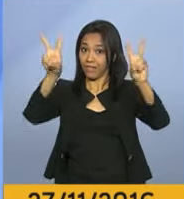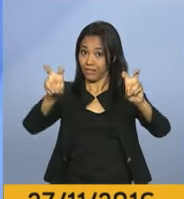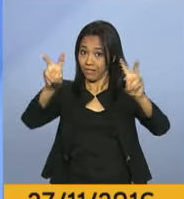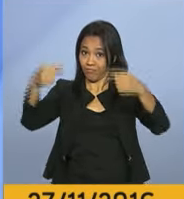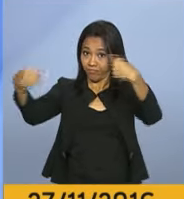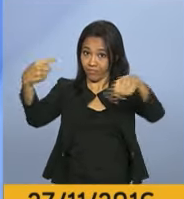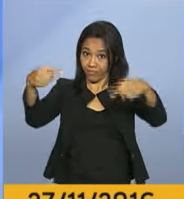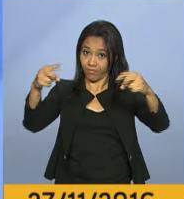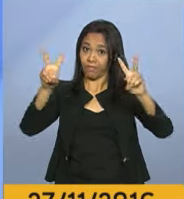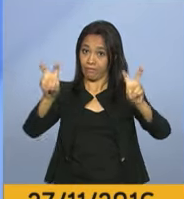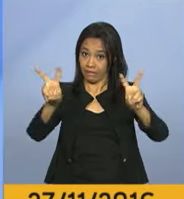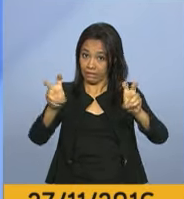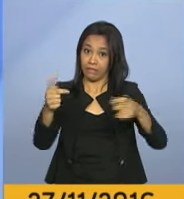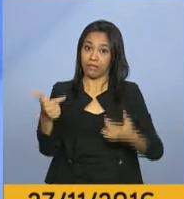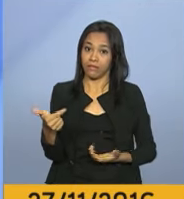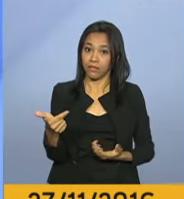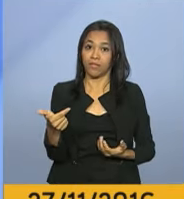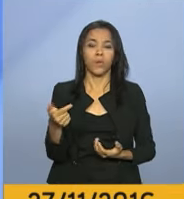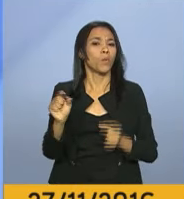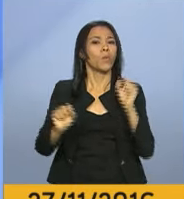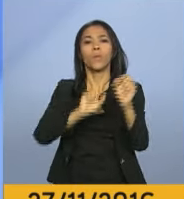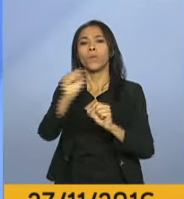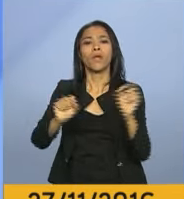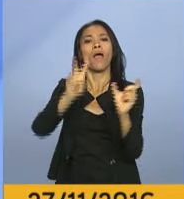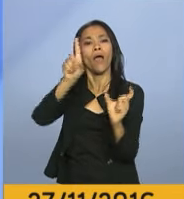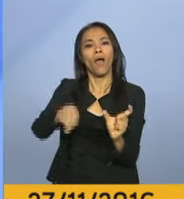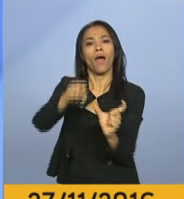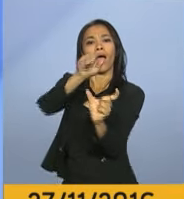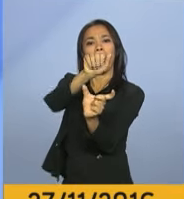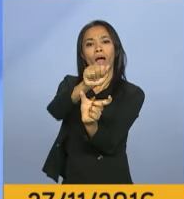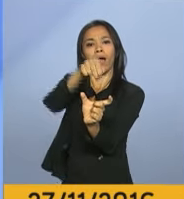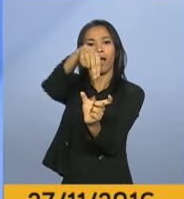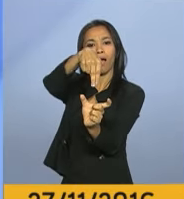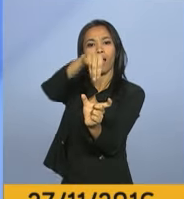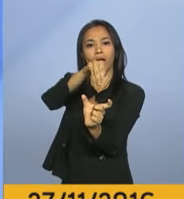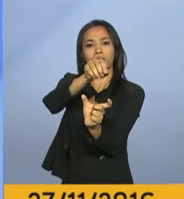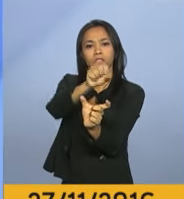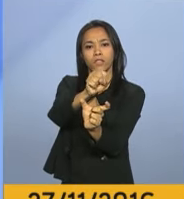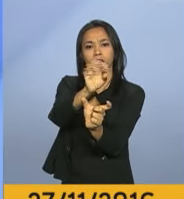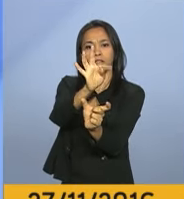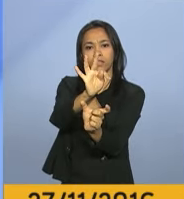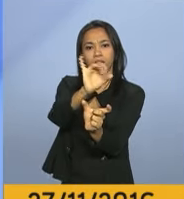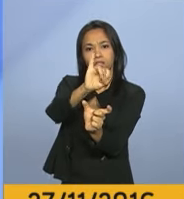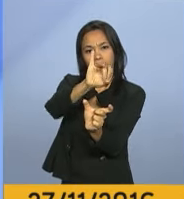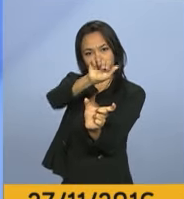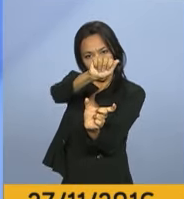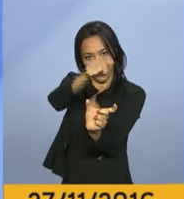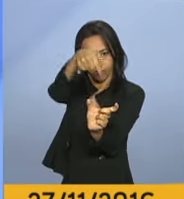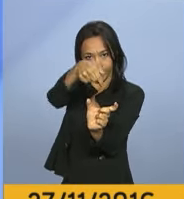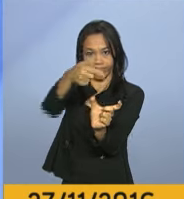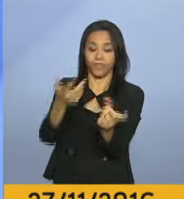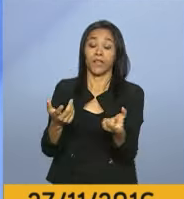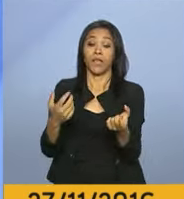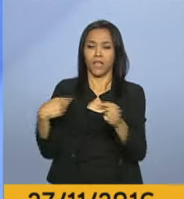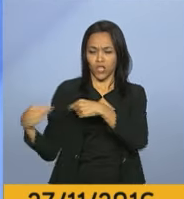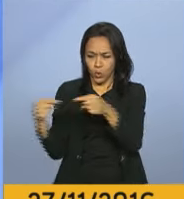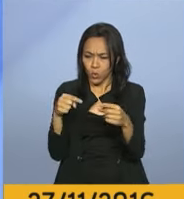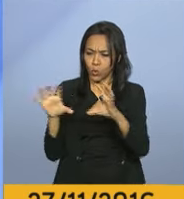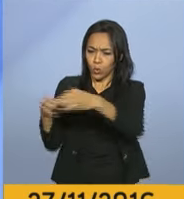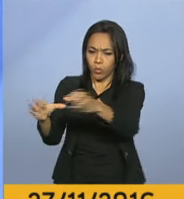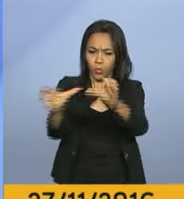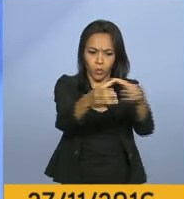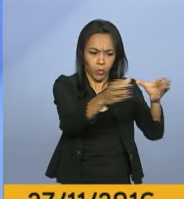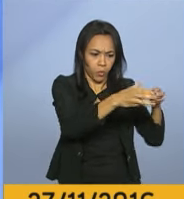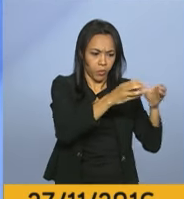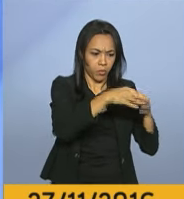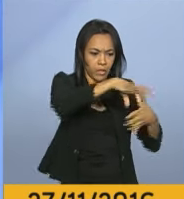que é exatamente a questão da anistia. Eu sempre disse que nas discussões com os líderes,